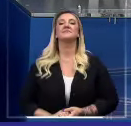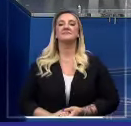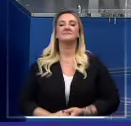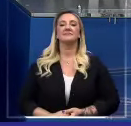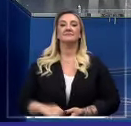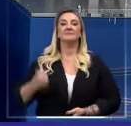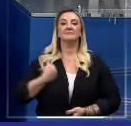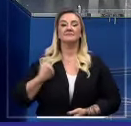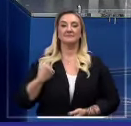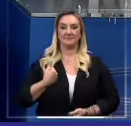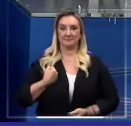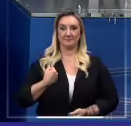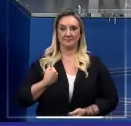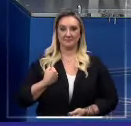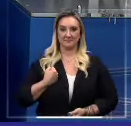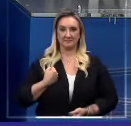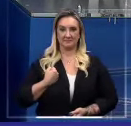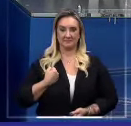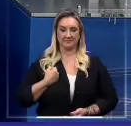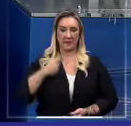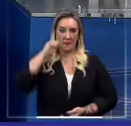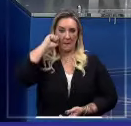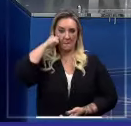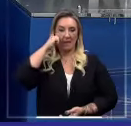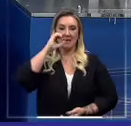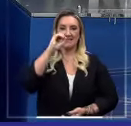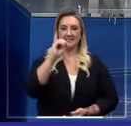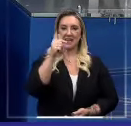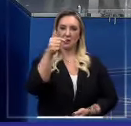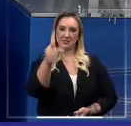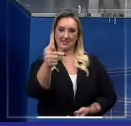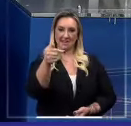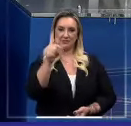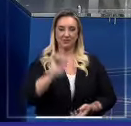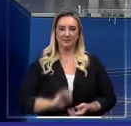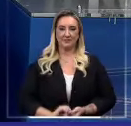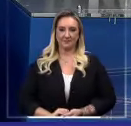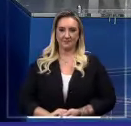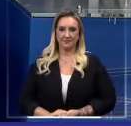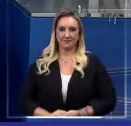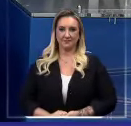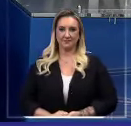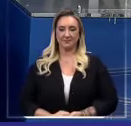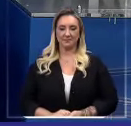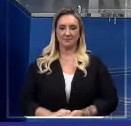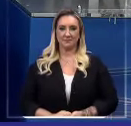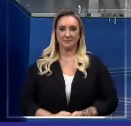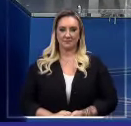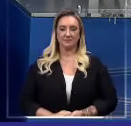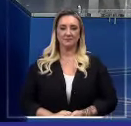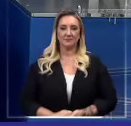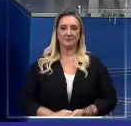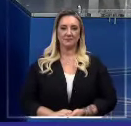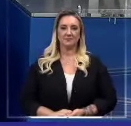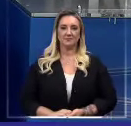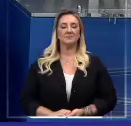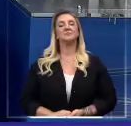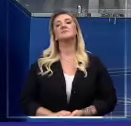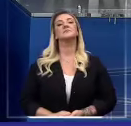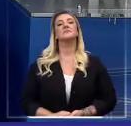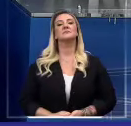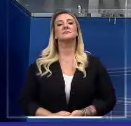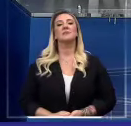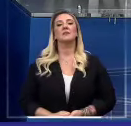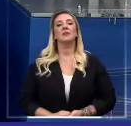número. Bola na tela. Preta, número 07. Preta 07, primeiro número sorteado na